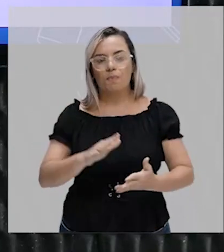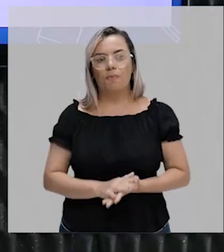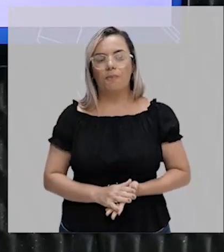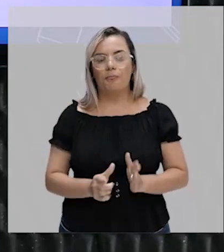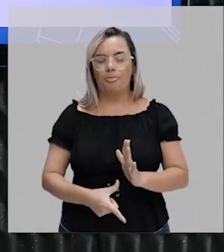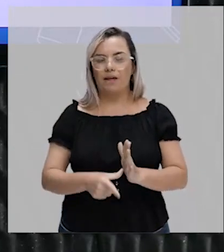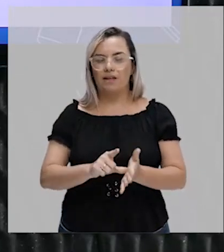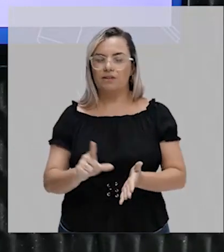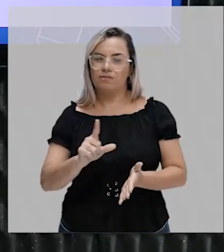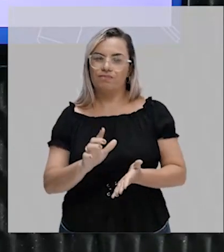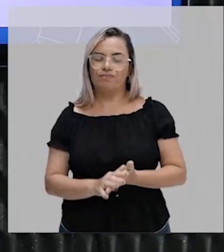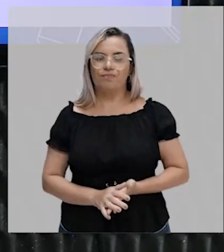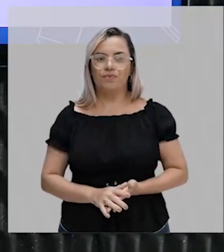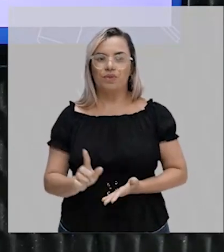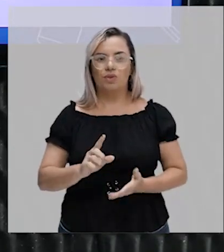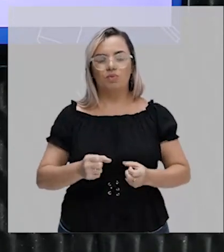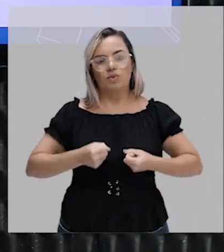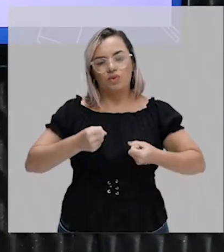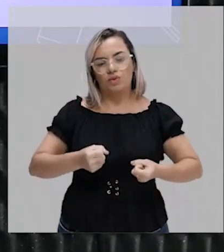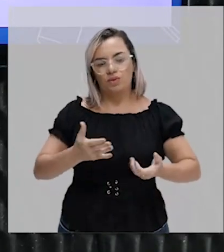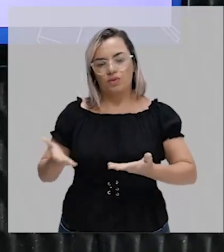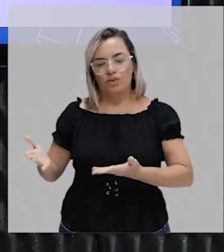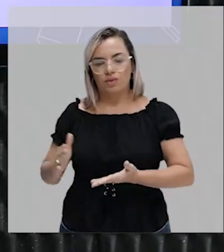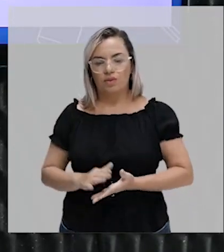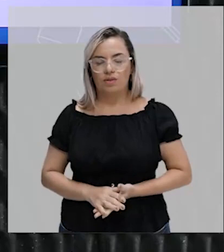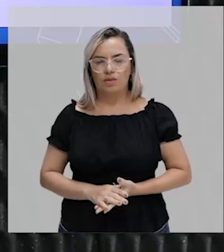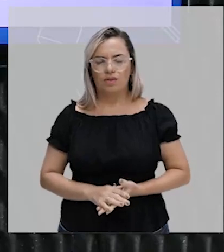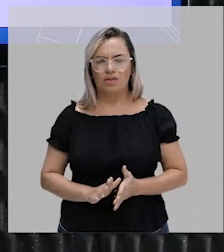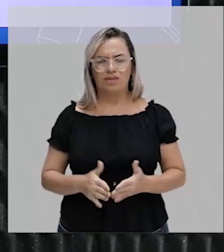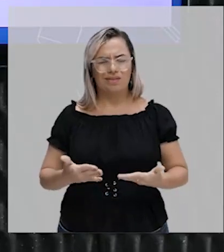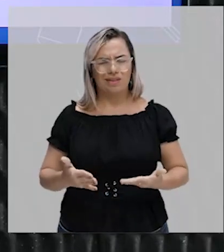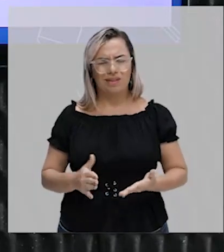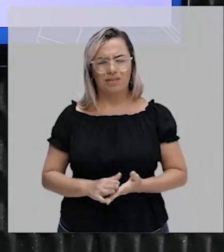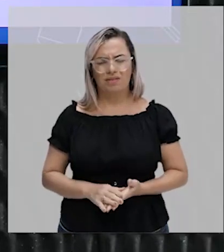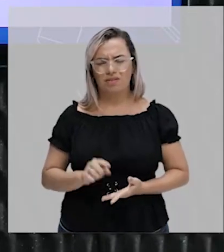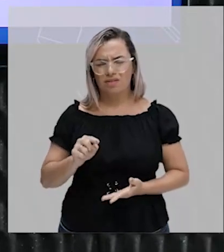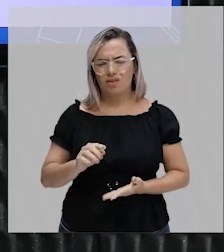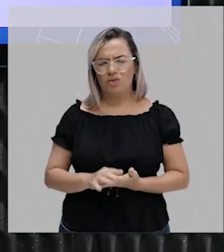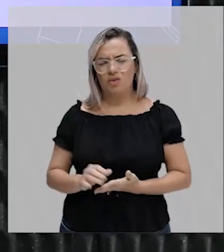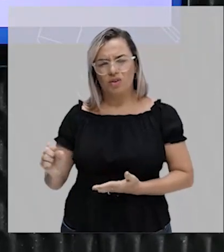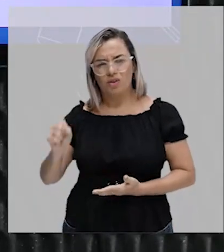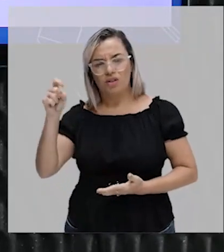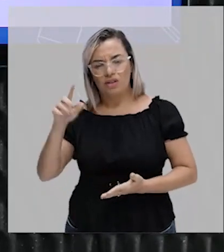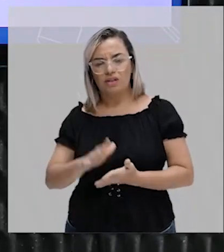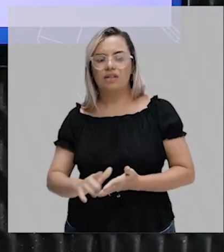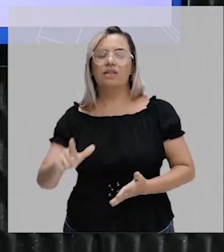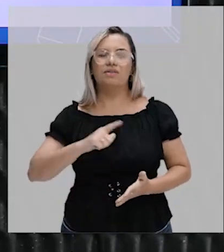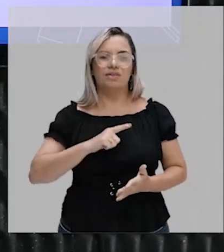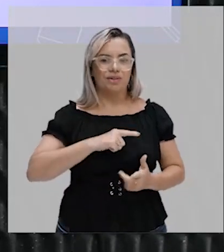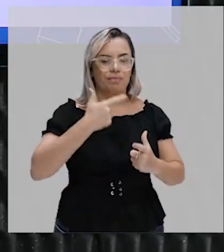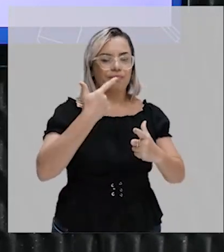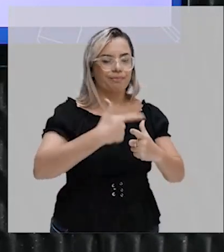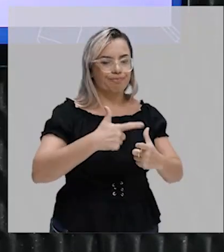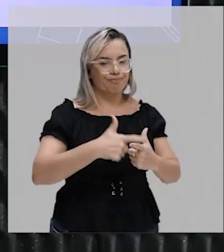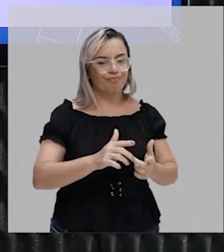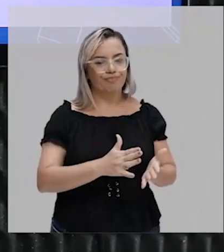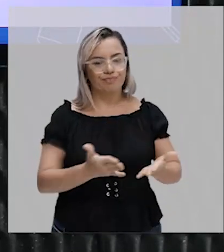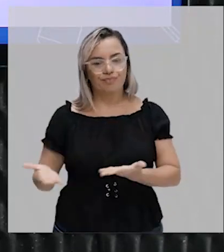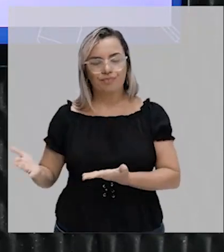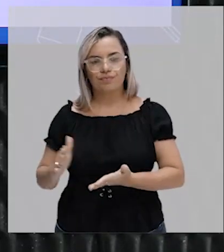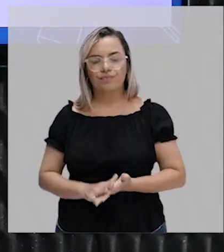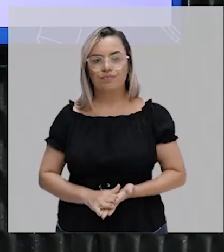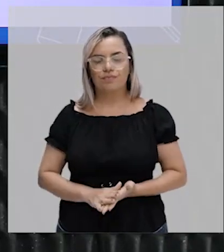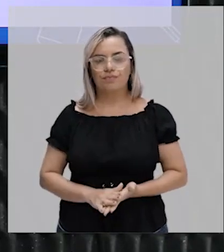conseguia. Beleza? Aí tu me diz, Marcos, então foi só sucesso. Não. Tem problemáticas também. Tá? Quais foram